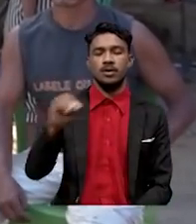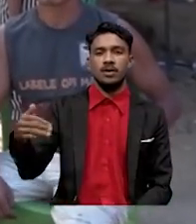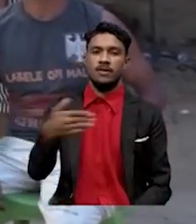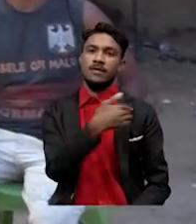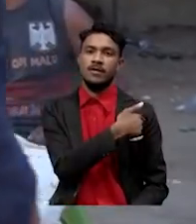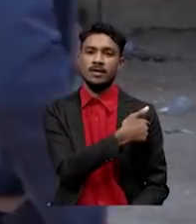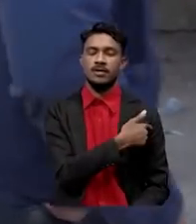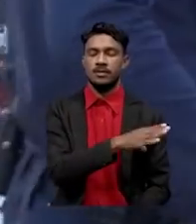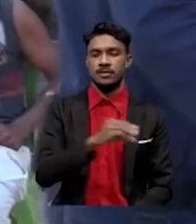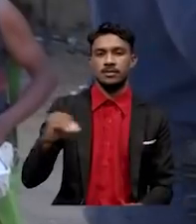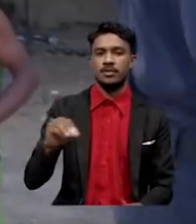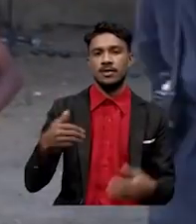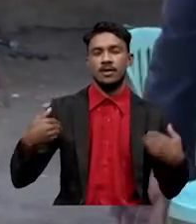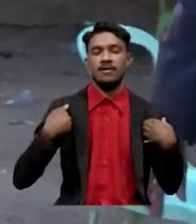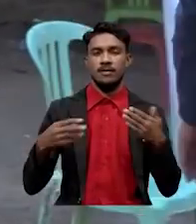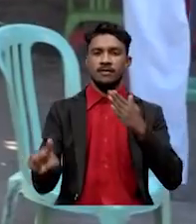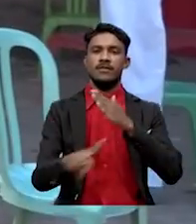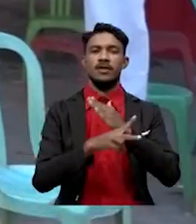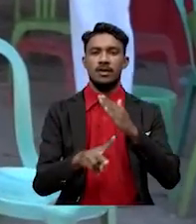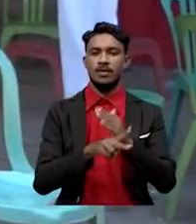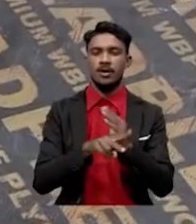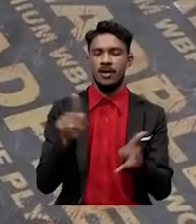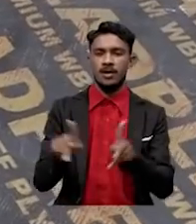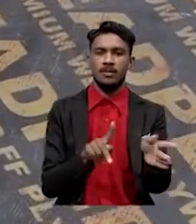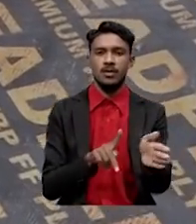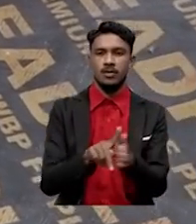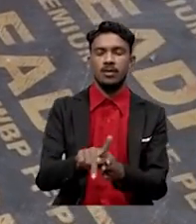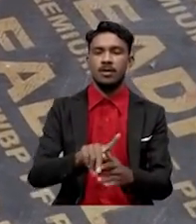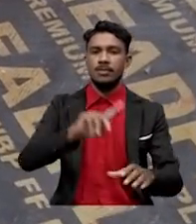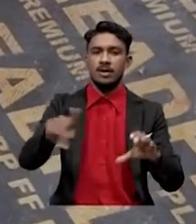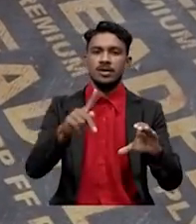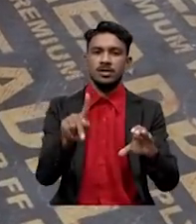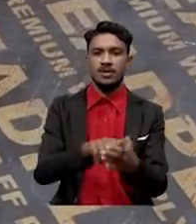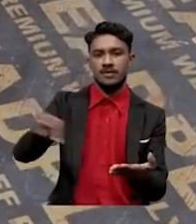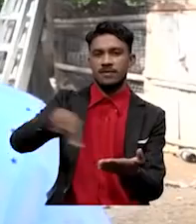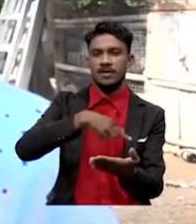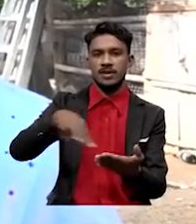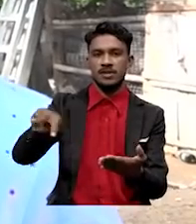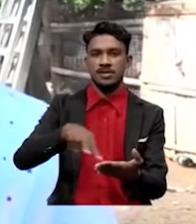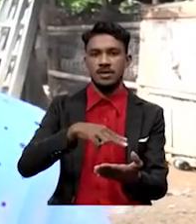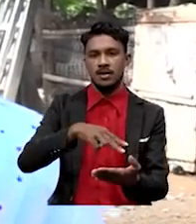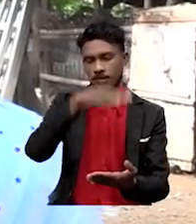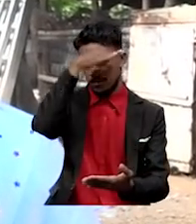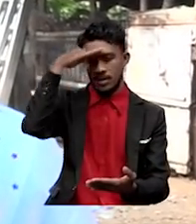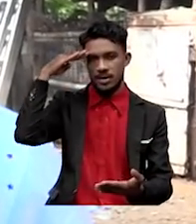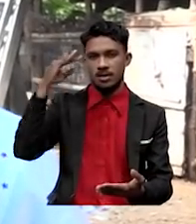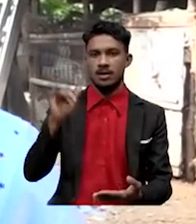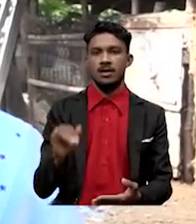referi akontesia foi vitima no suspeito participe ia festa kormetan ida. Di amnia hauni are